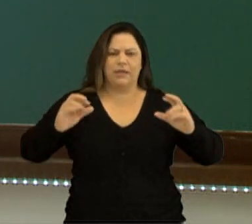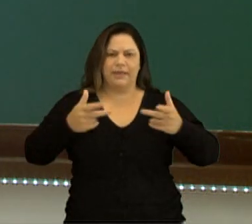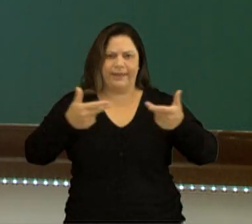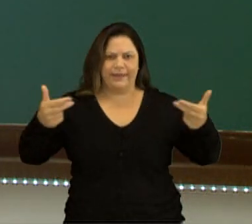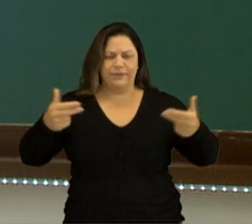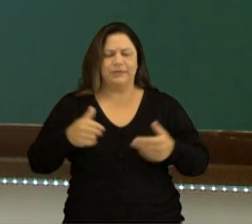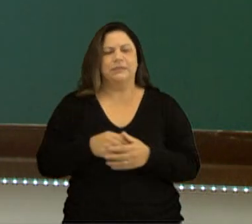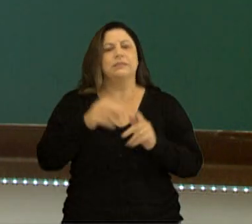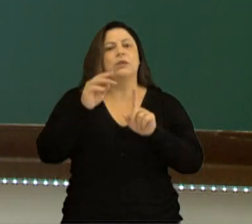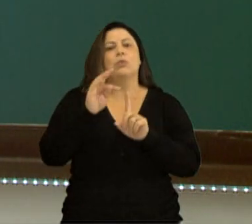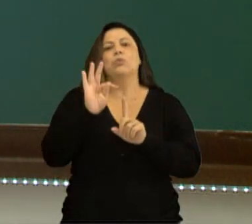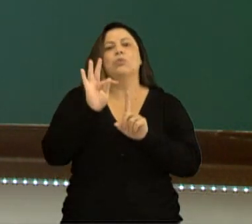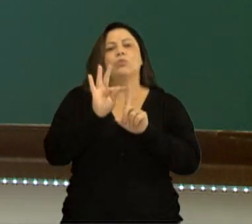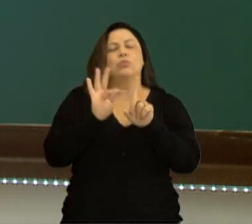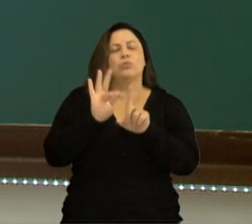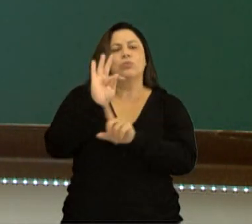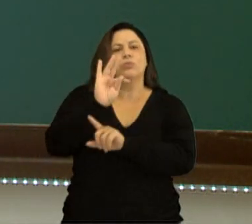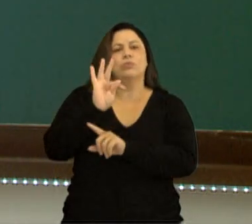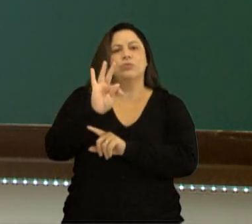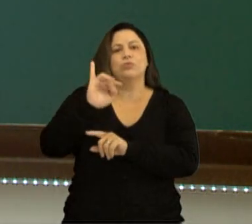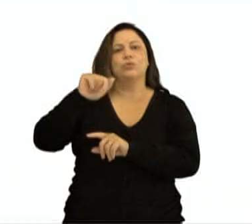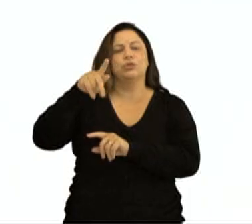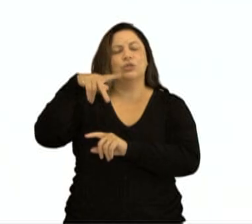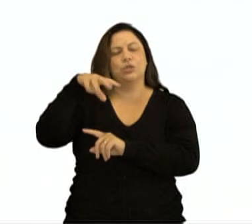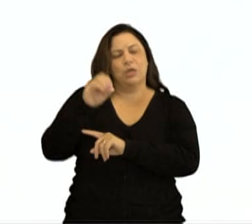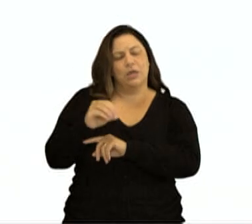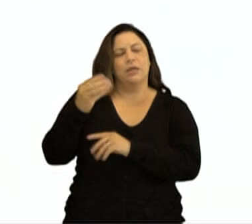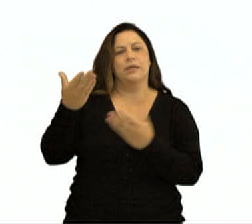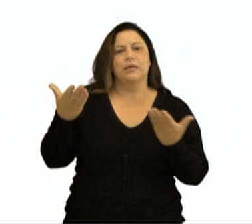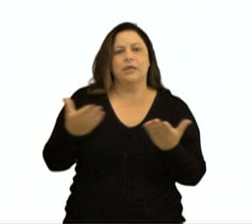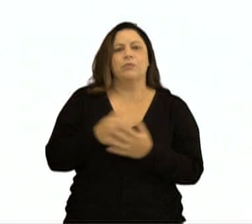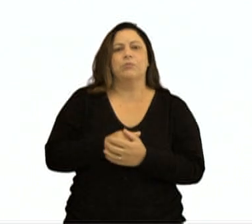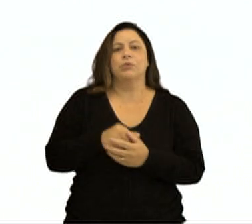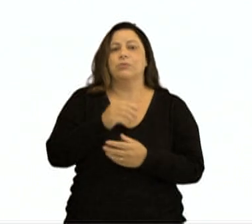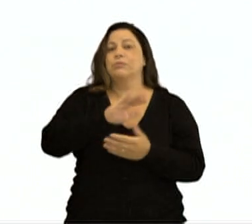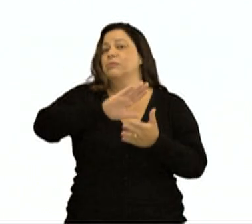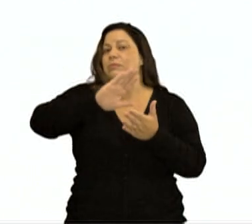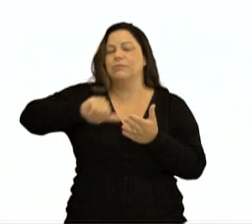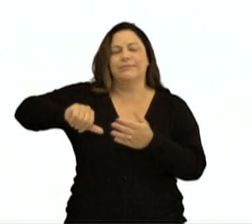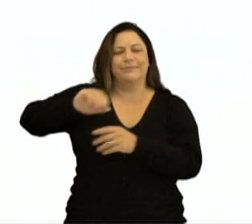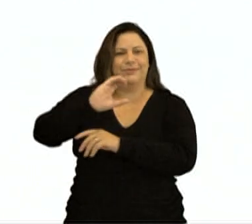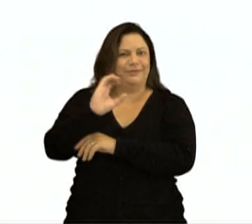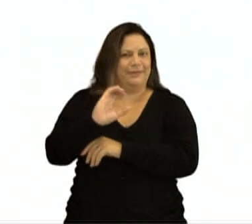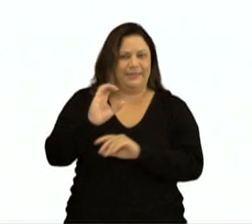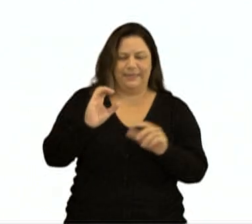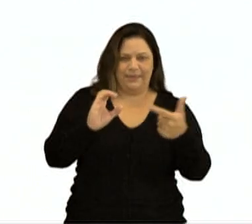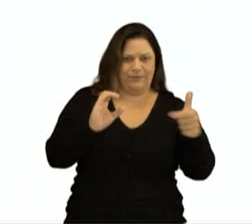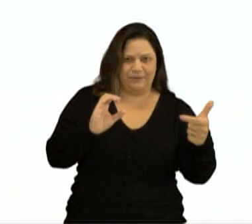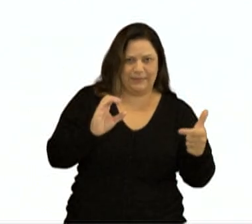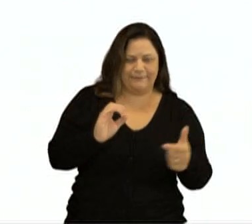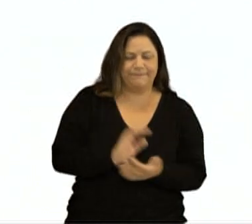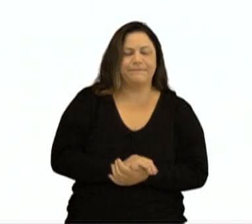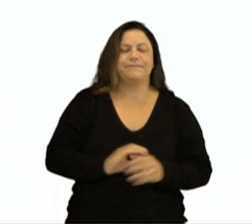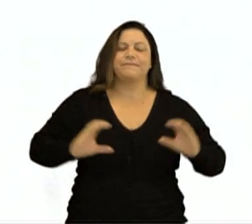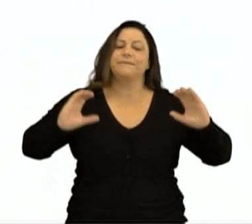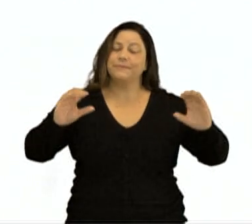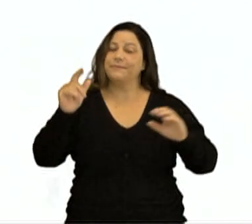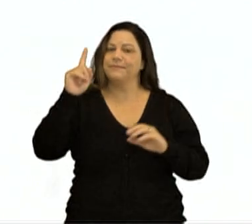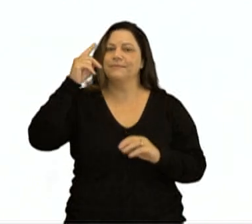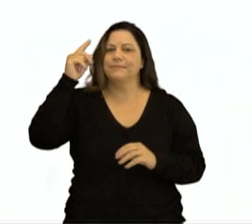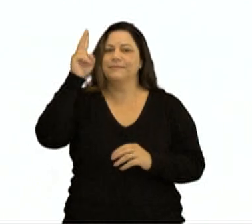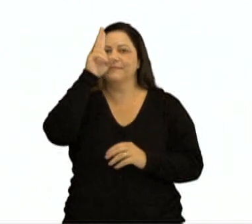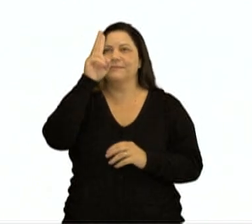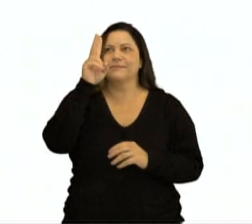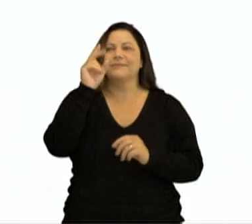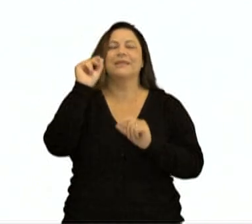do tipo incompleta, sem o termo c. A gente está aproveitando para revisar a equação de segundo grau, que é